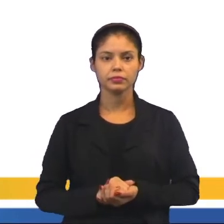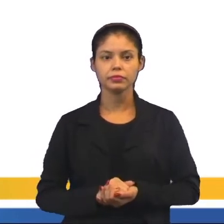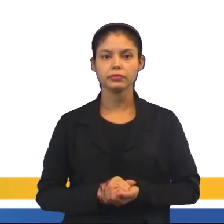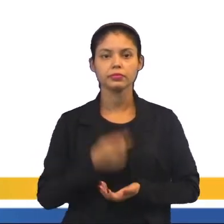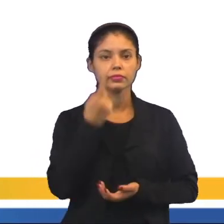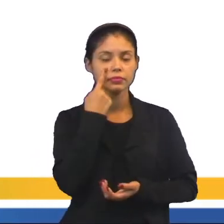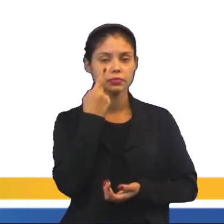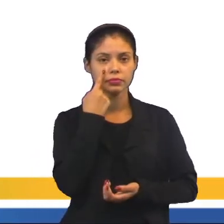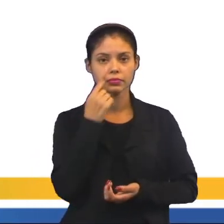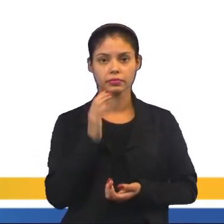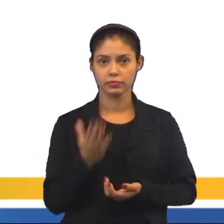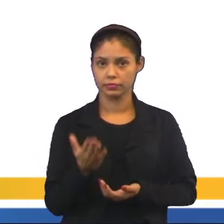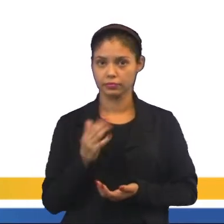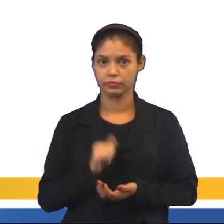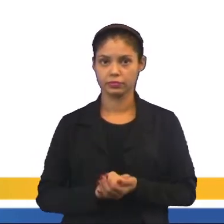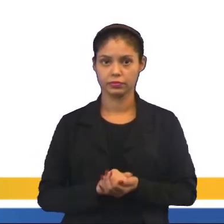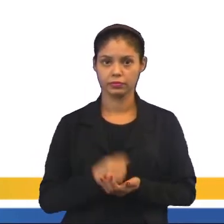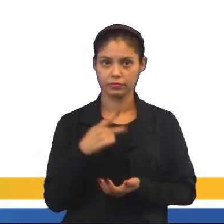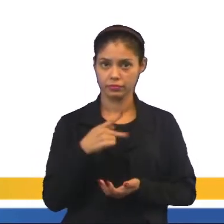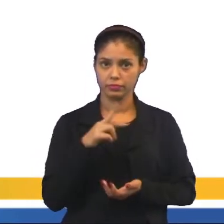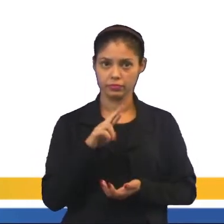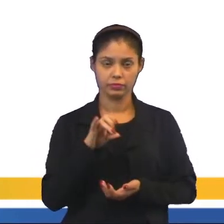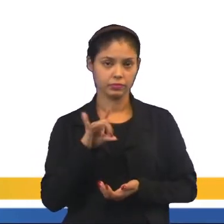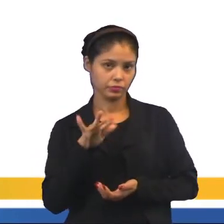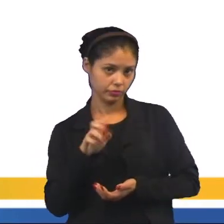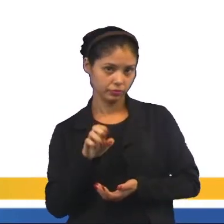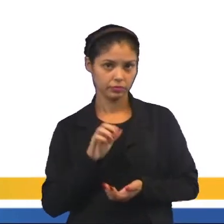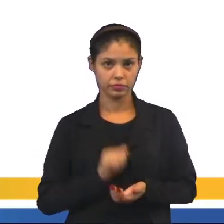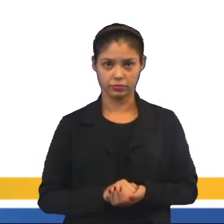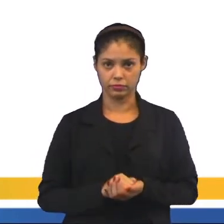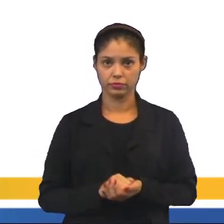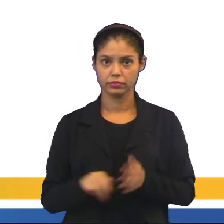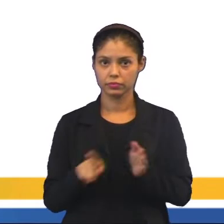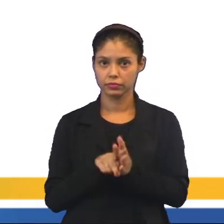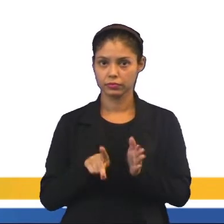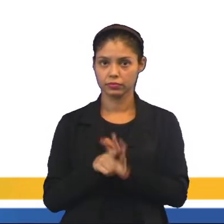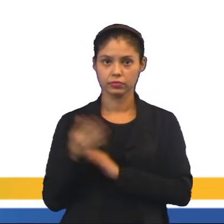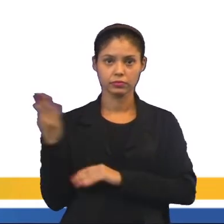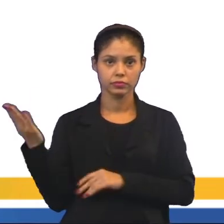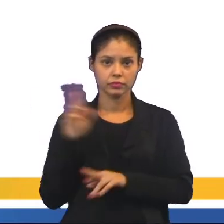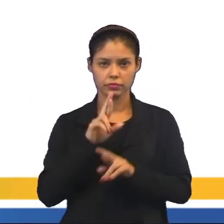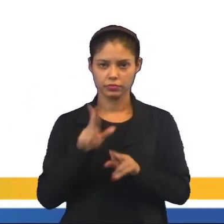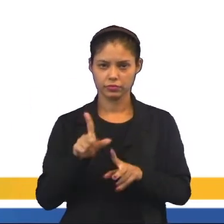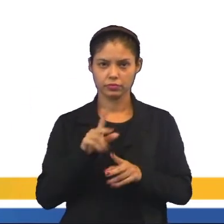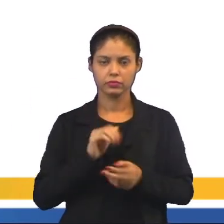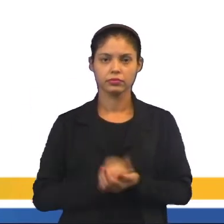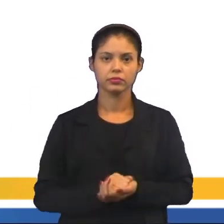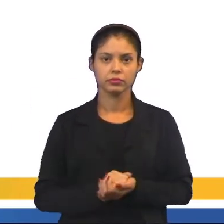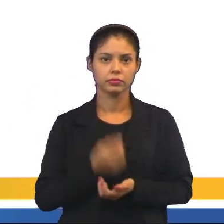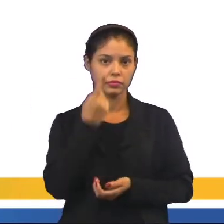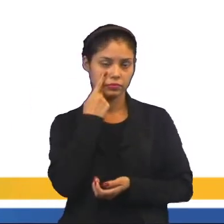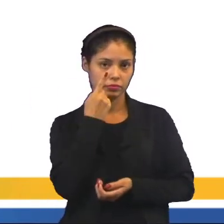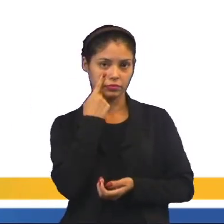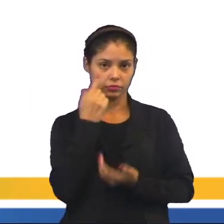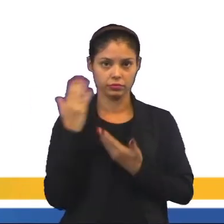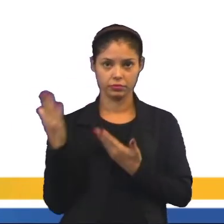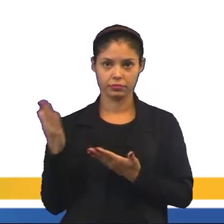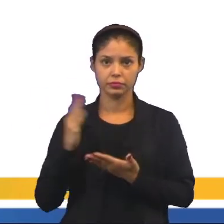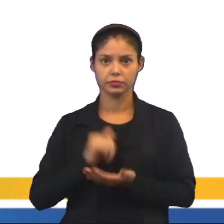vamos dar uma olhada aqui nas propriedades. As propriedades dela são bem diferentes. Então, observe